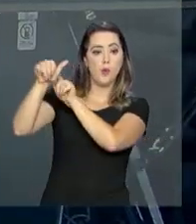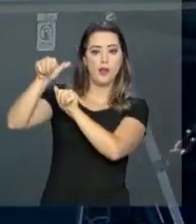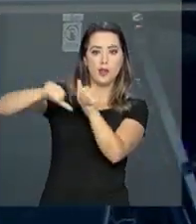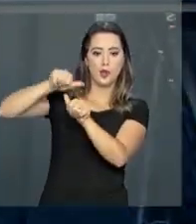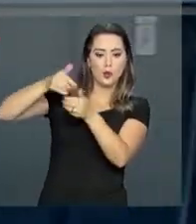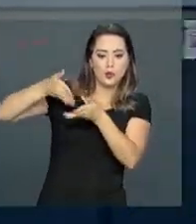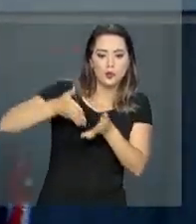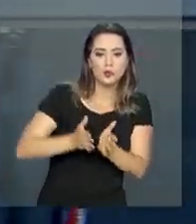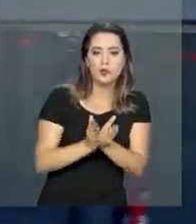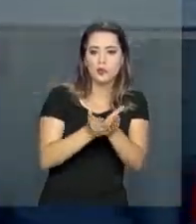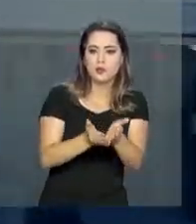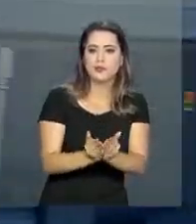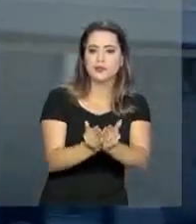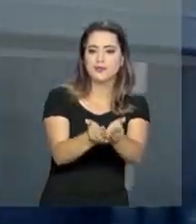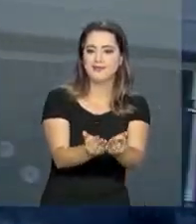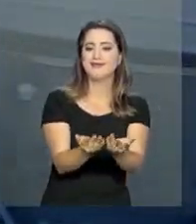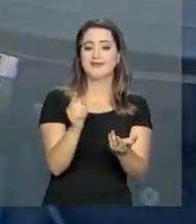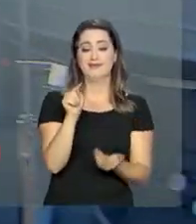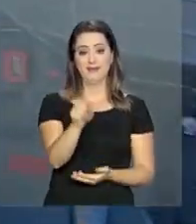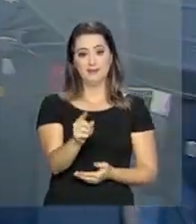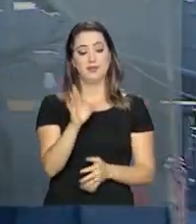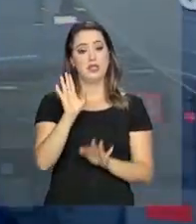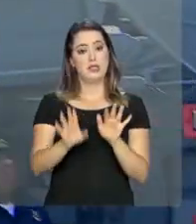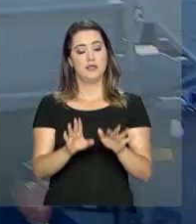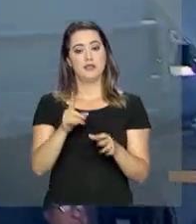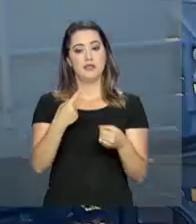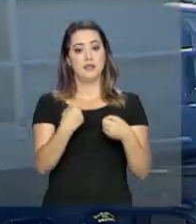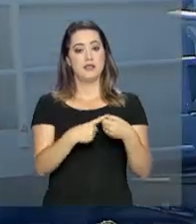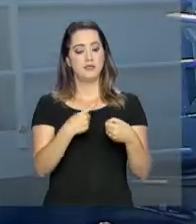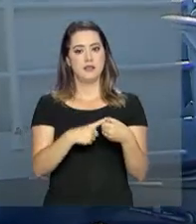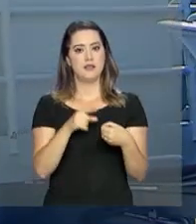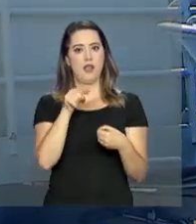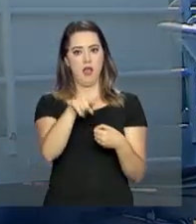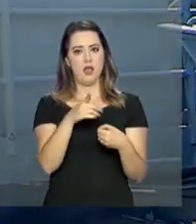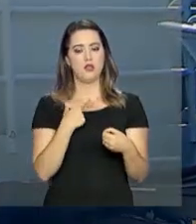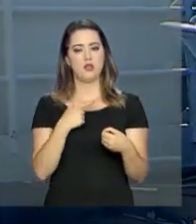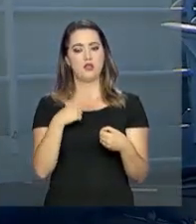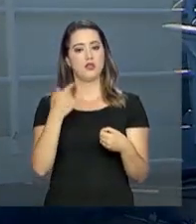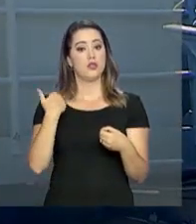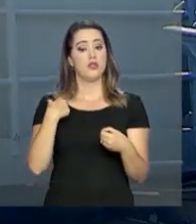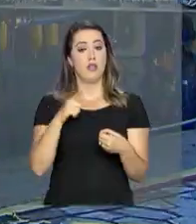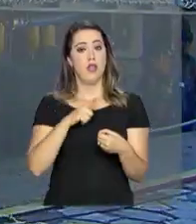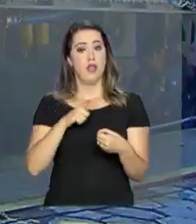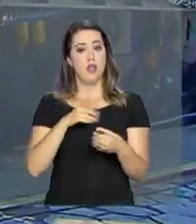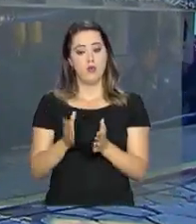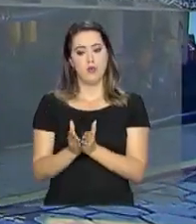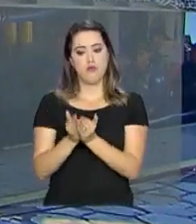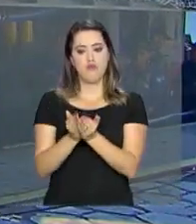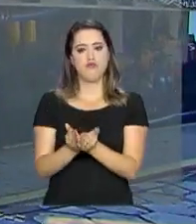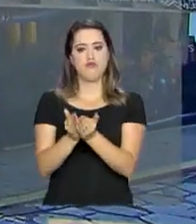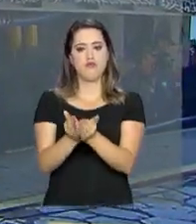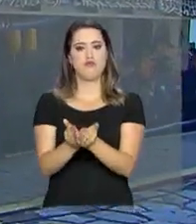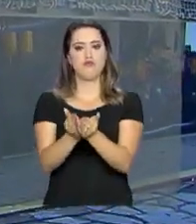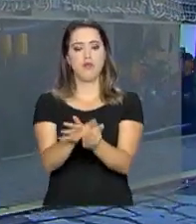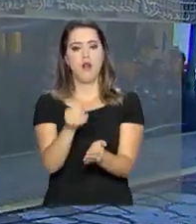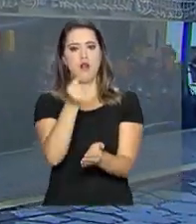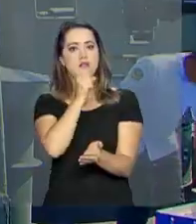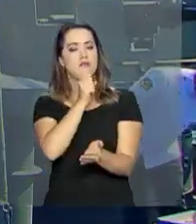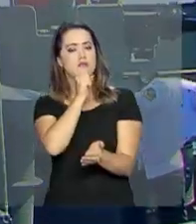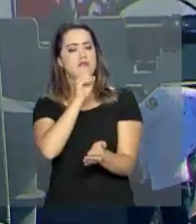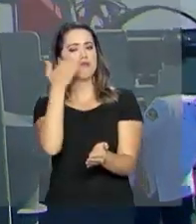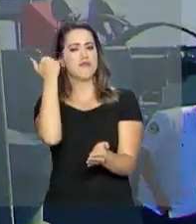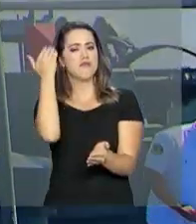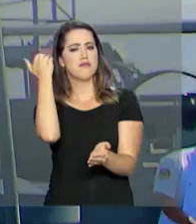não sabe mas no mundo tipo de ladário fica o navio de guerra mais antigo do brasil e que ainda está em operação